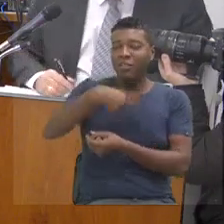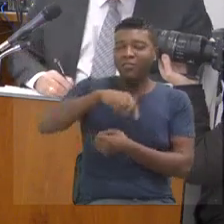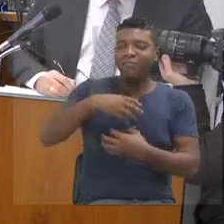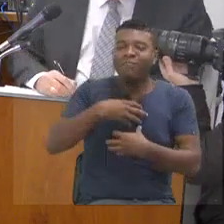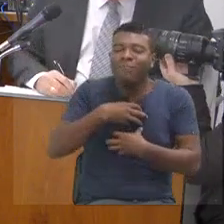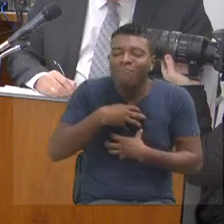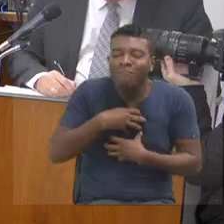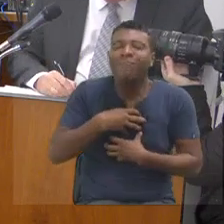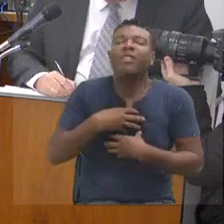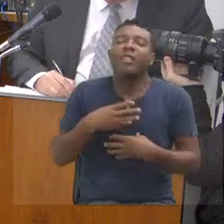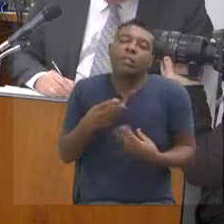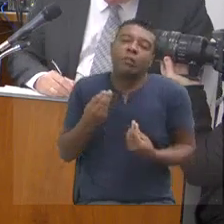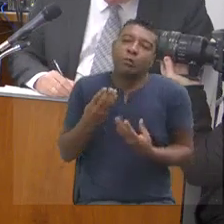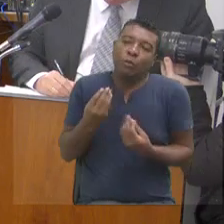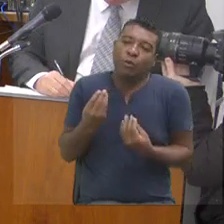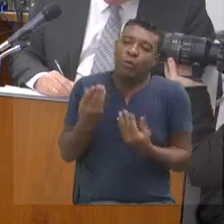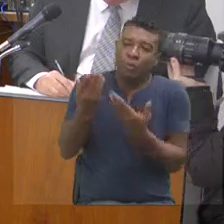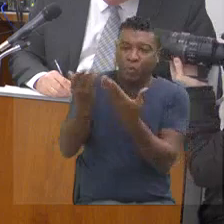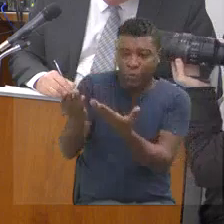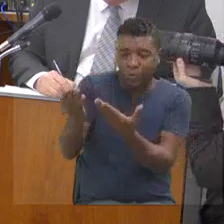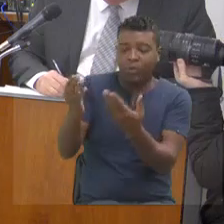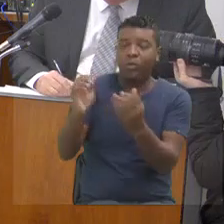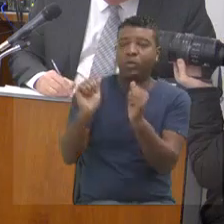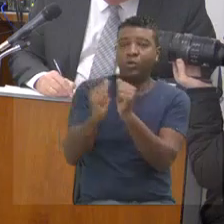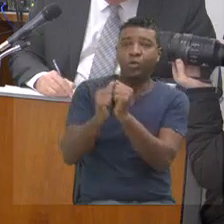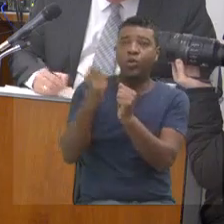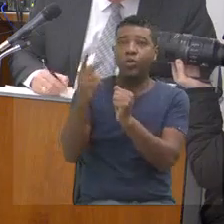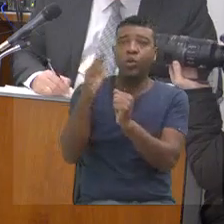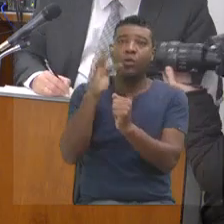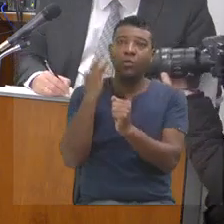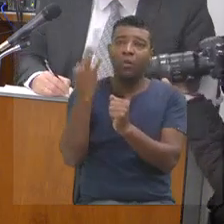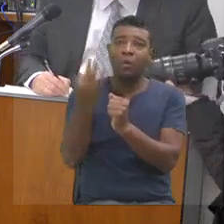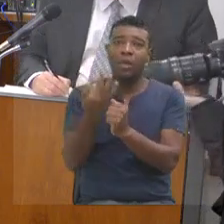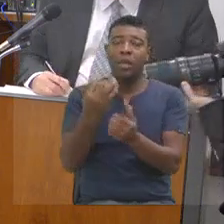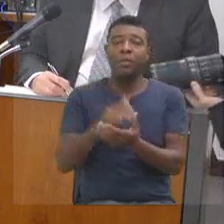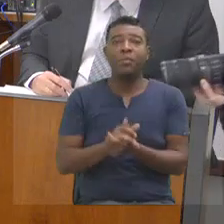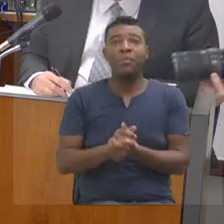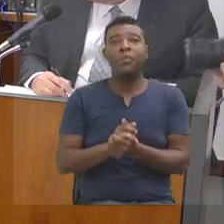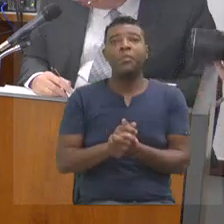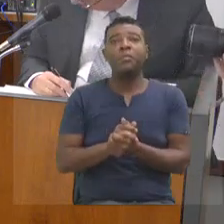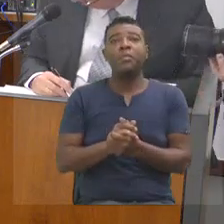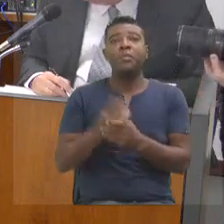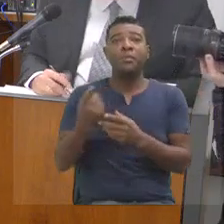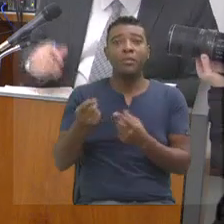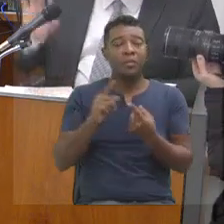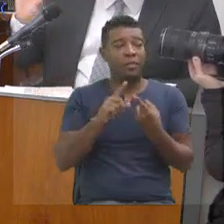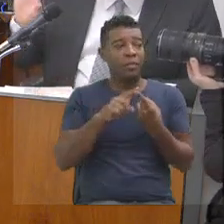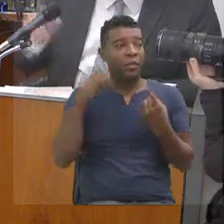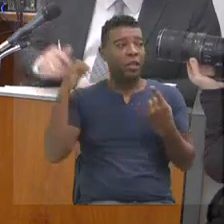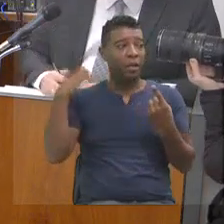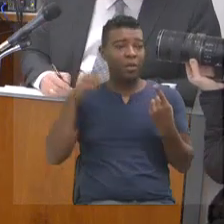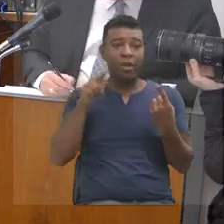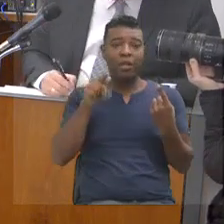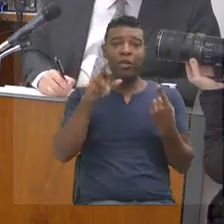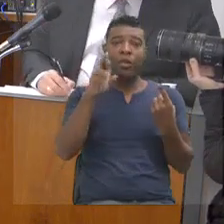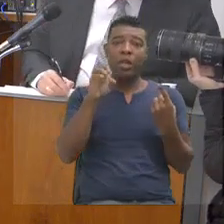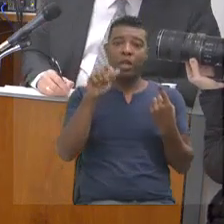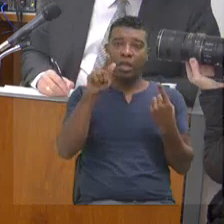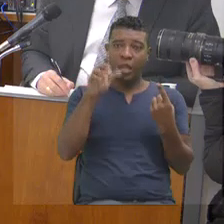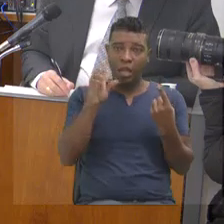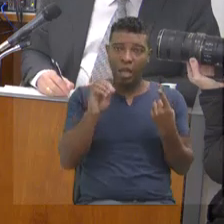ao senhor e toda sua família cumprimentando aqui da esquerda para direita Deputado grego prazer estar aqui Lucas